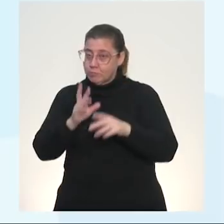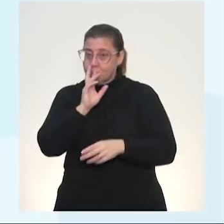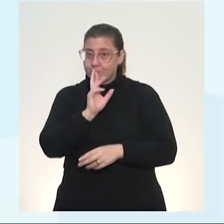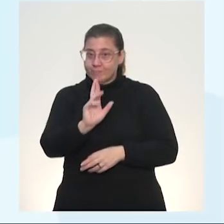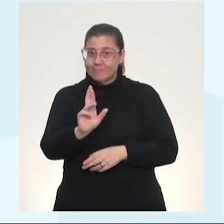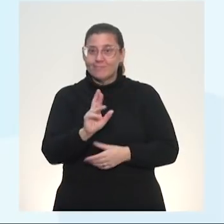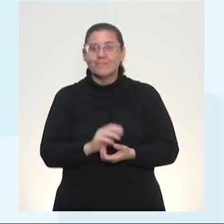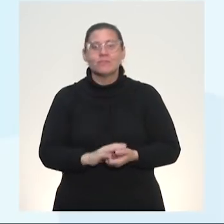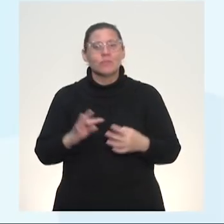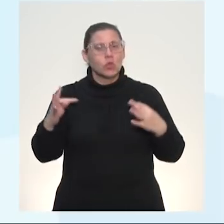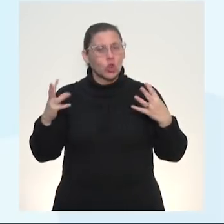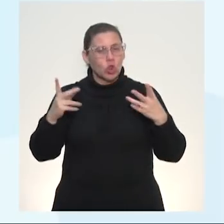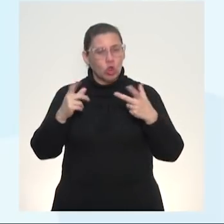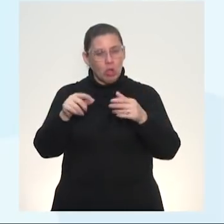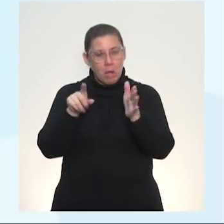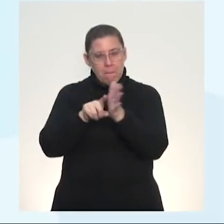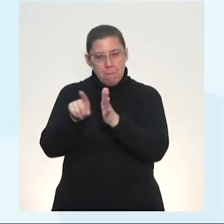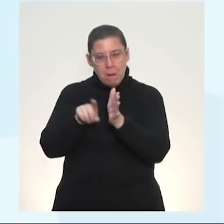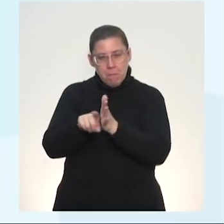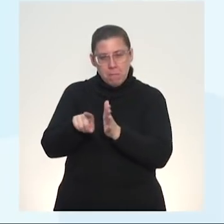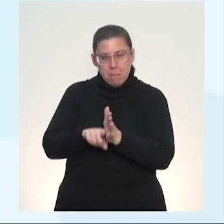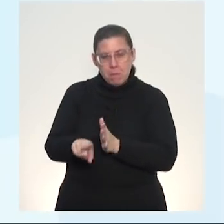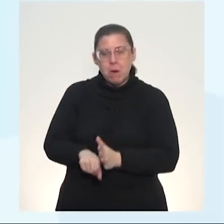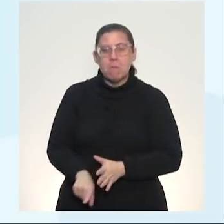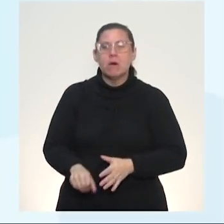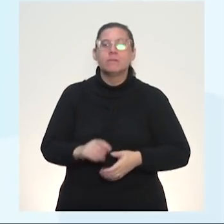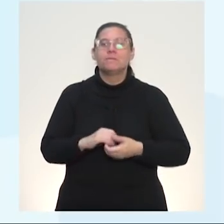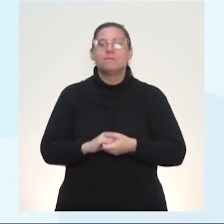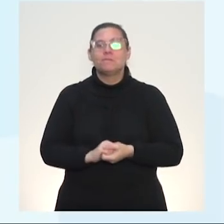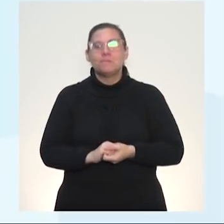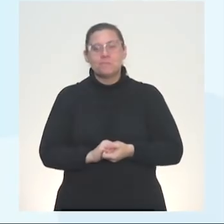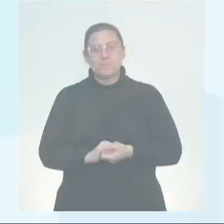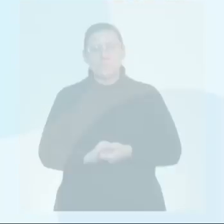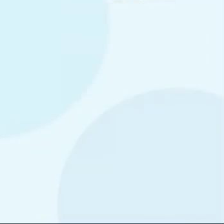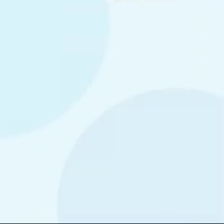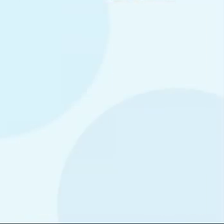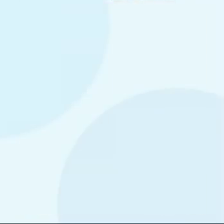responderem para a gente todas essas questões elaboradas na aula.